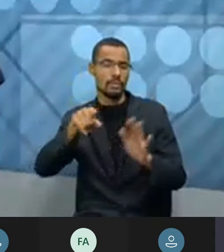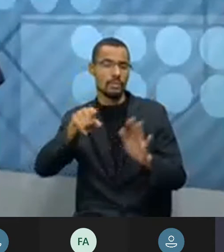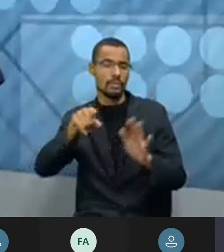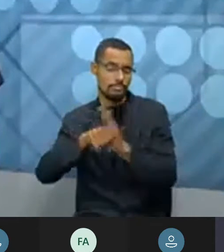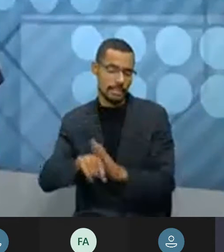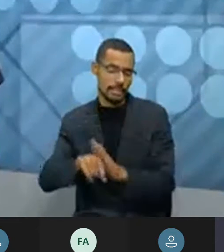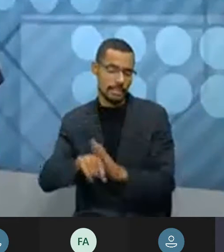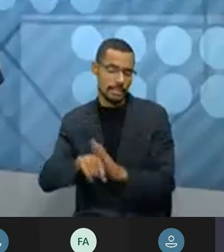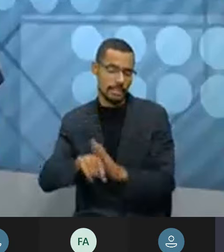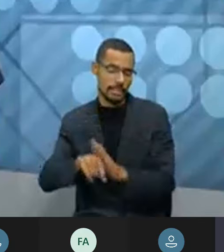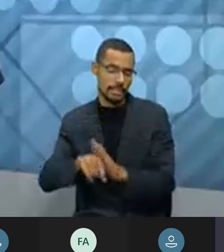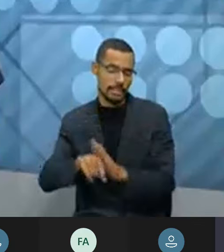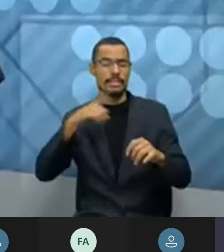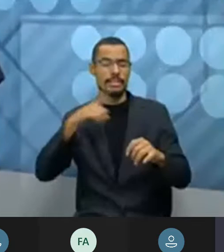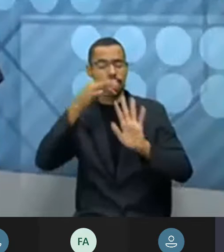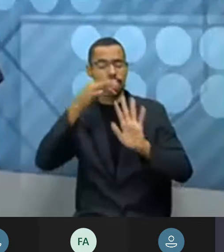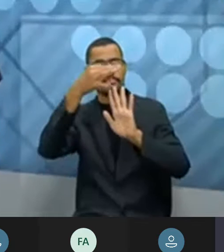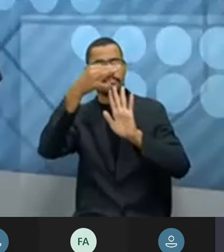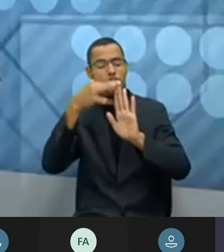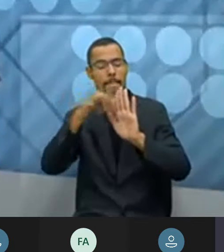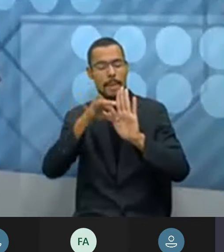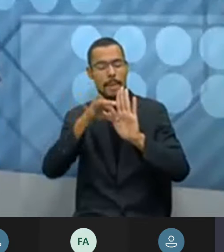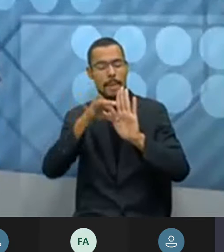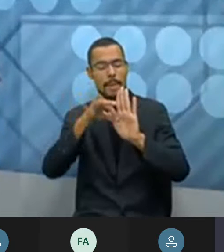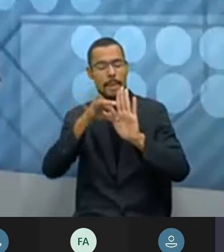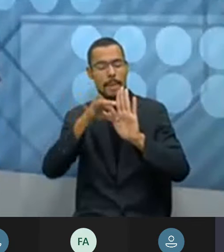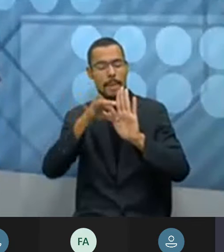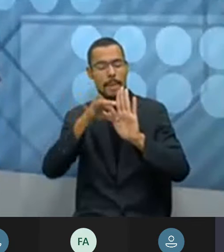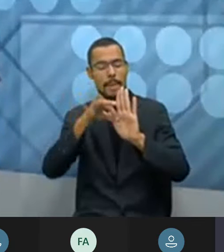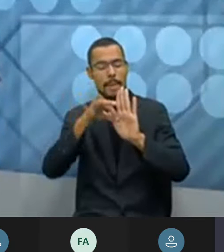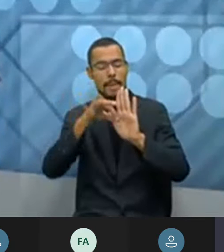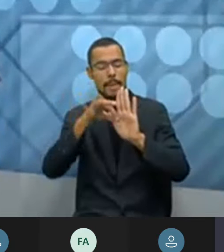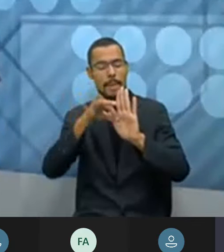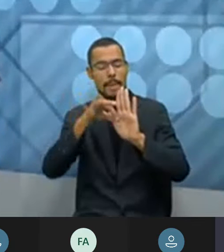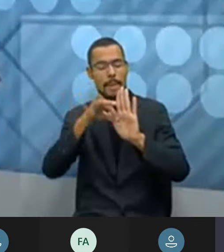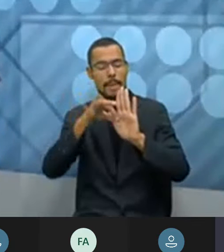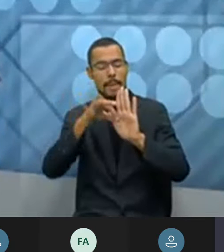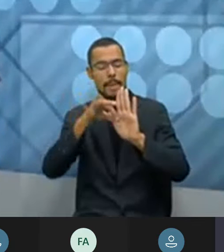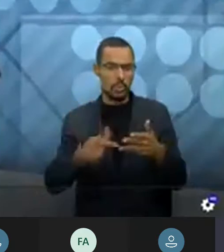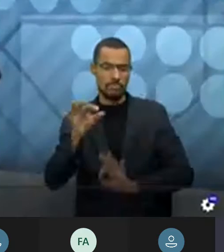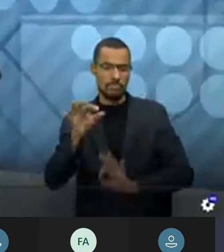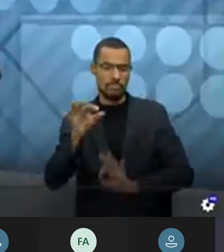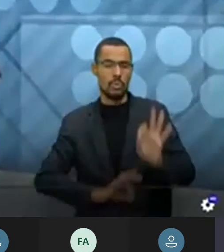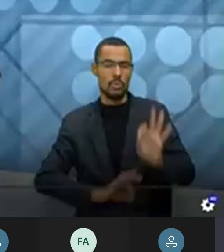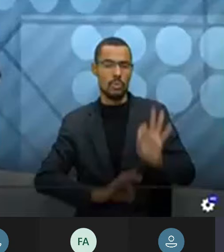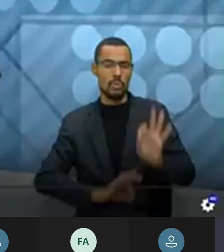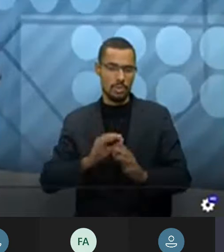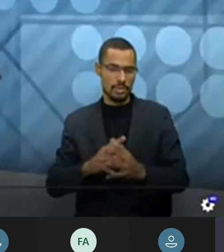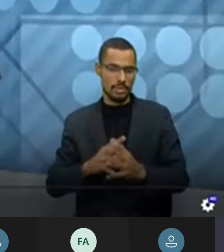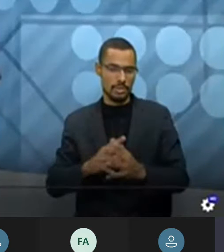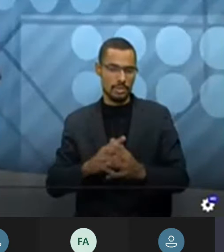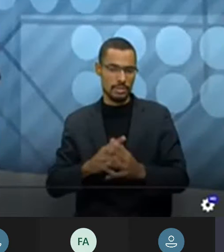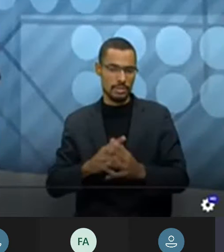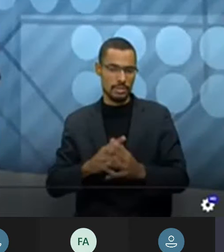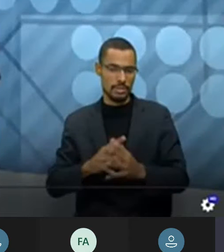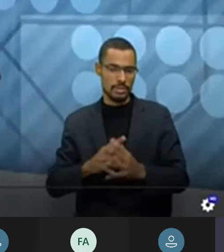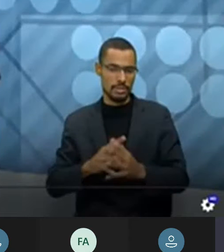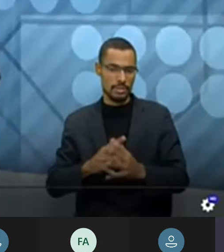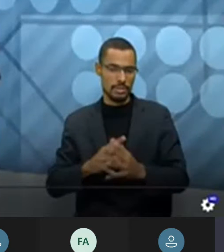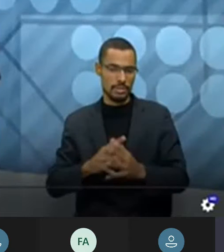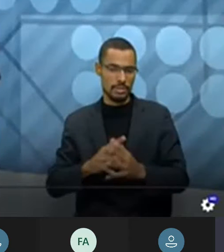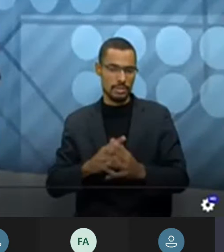vão esquematizar, além das demais estruturas que constituem, então, esse tecido. Pessoal, né,